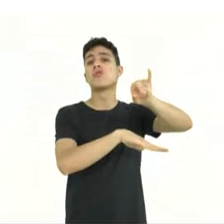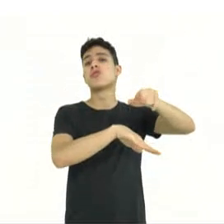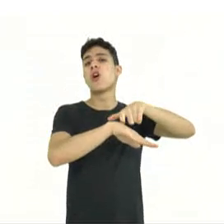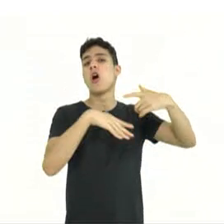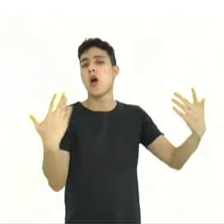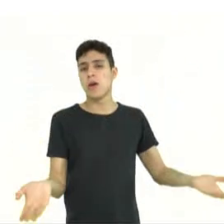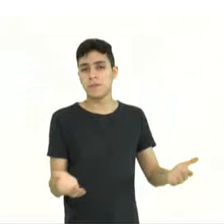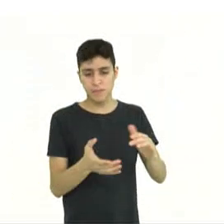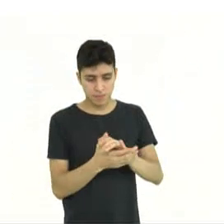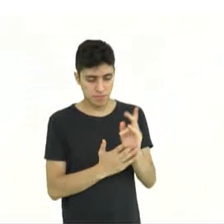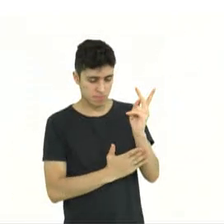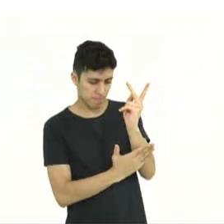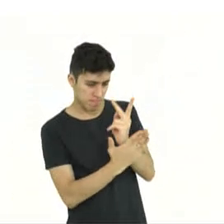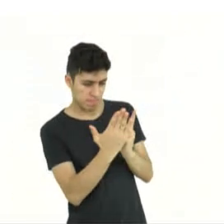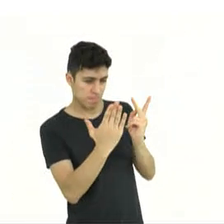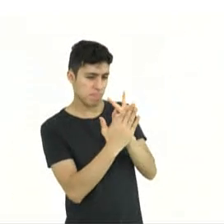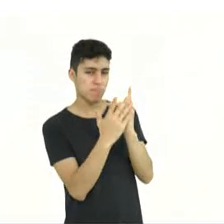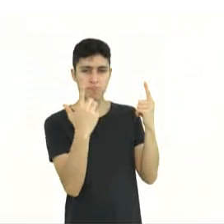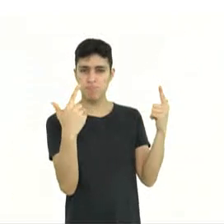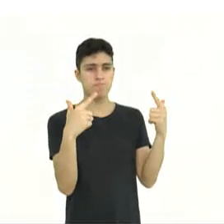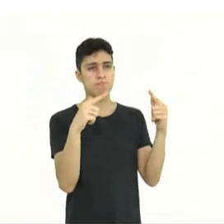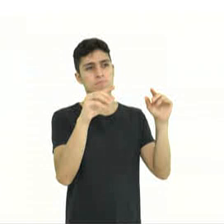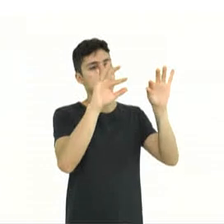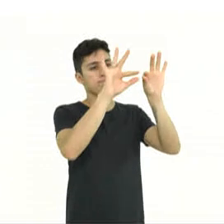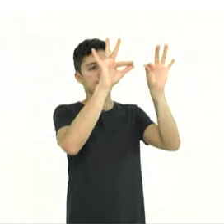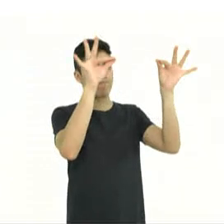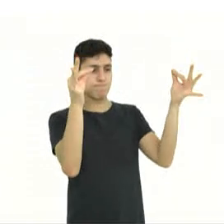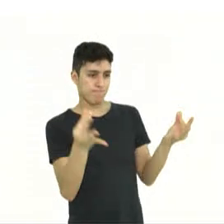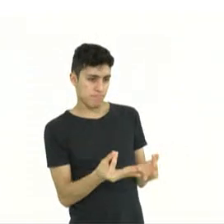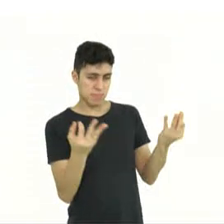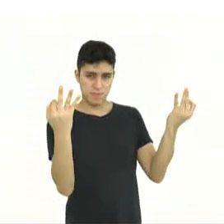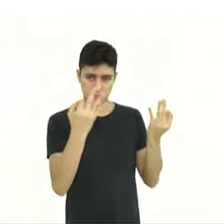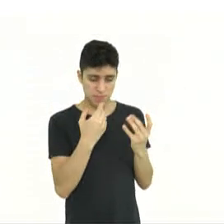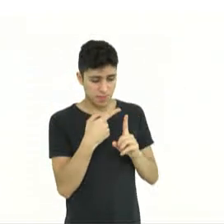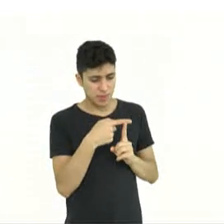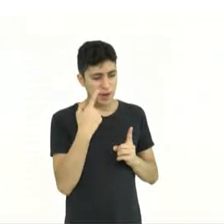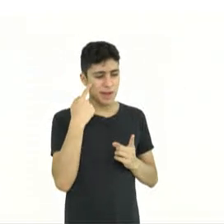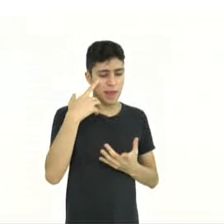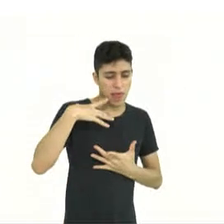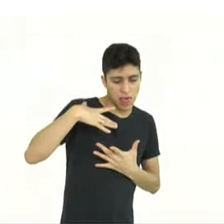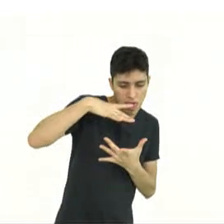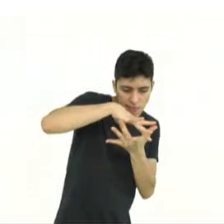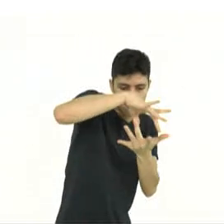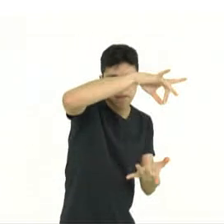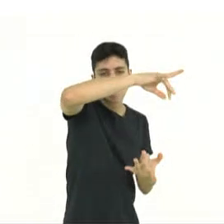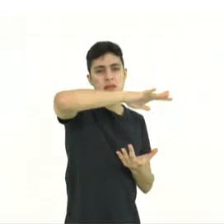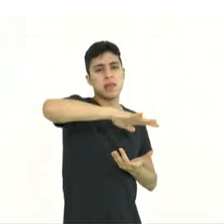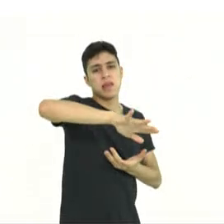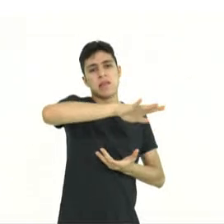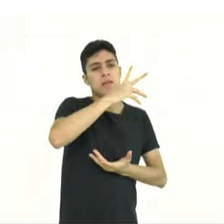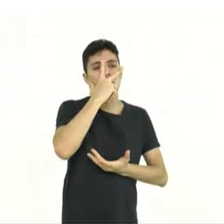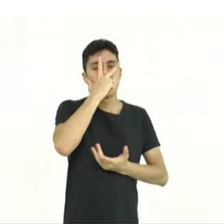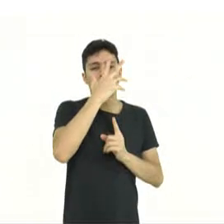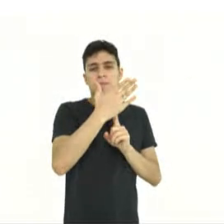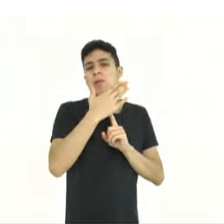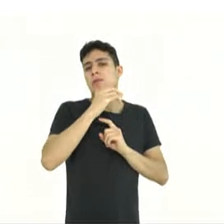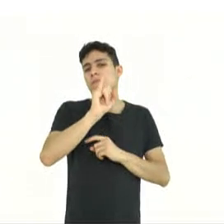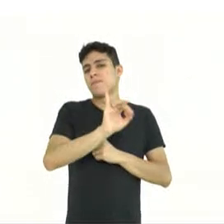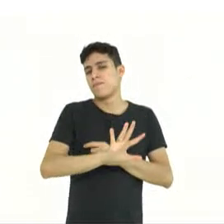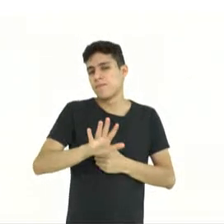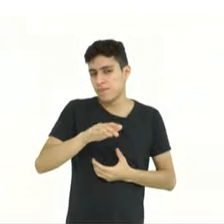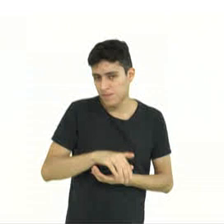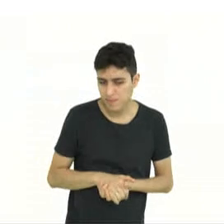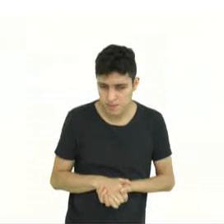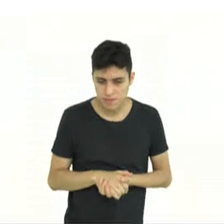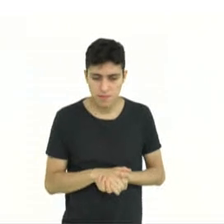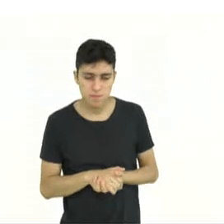gente falou as figuras não devem ter contornos nítidos pois a linha é uma abstração do ser humano para representar as imagens